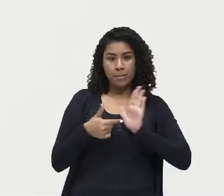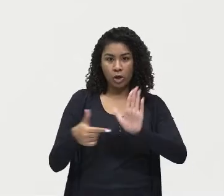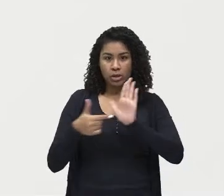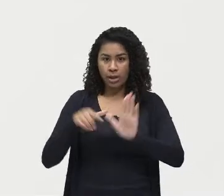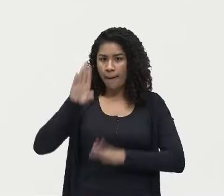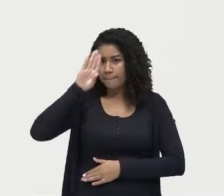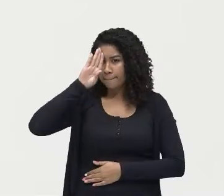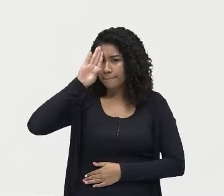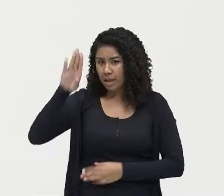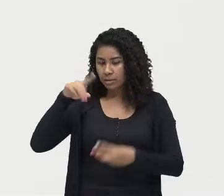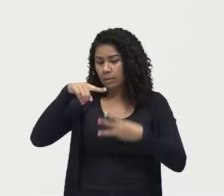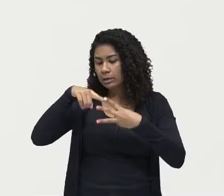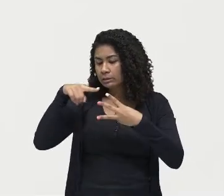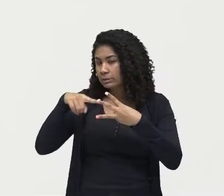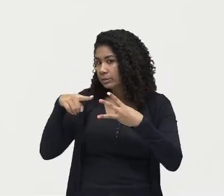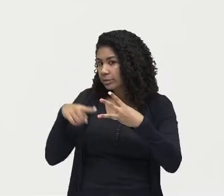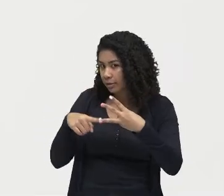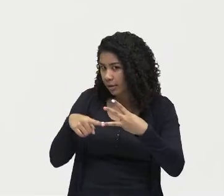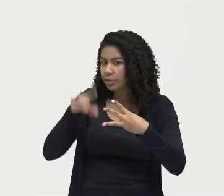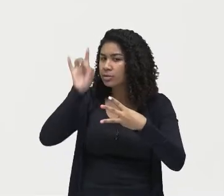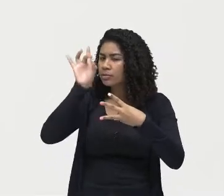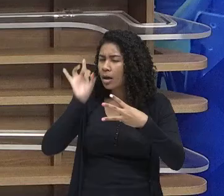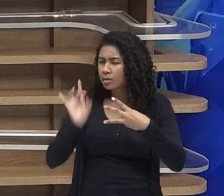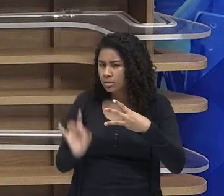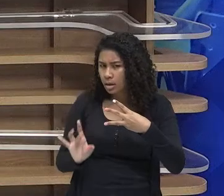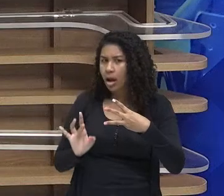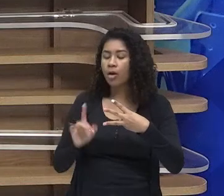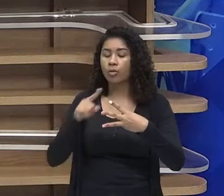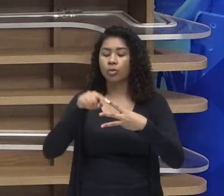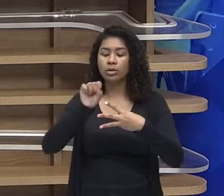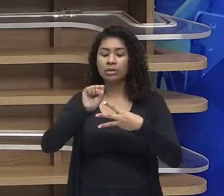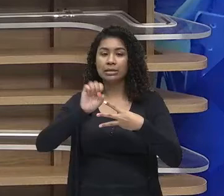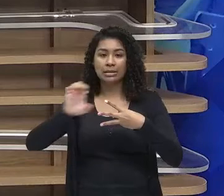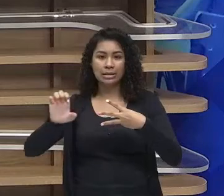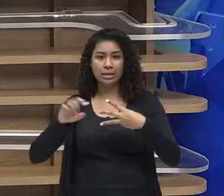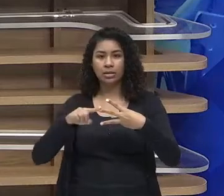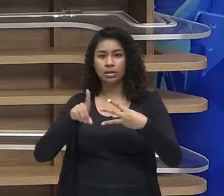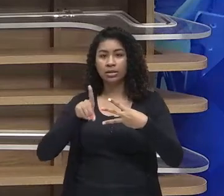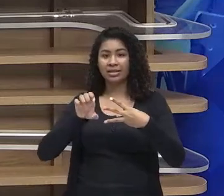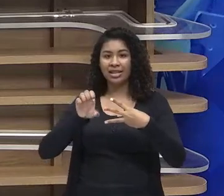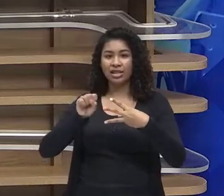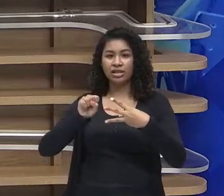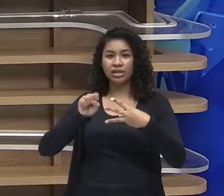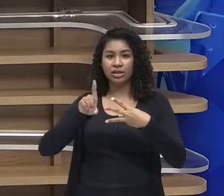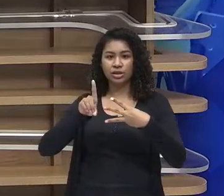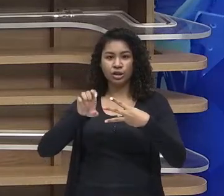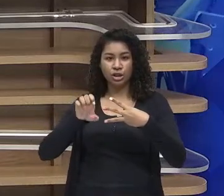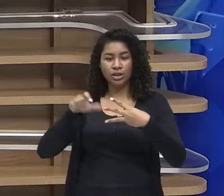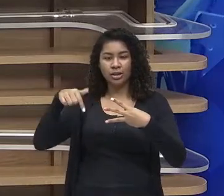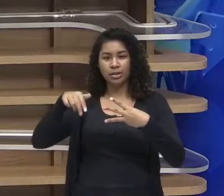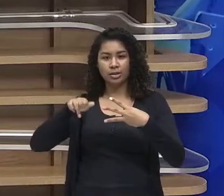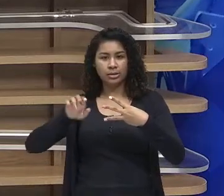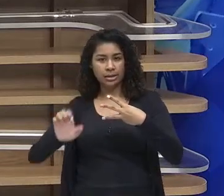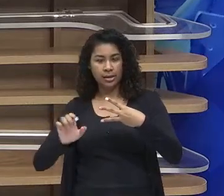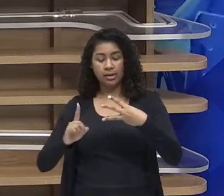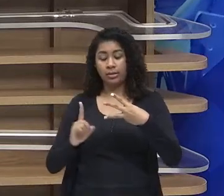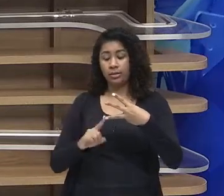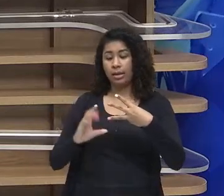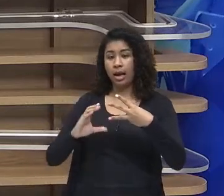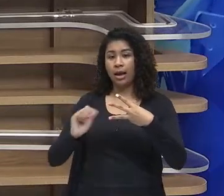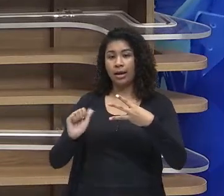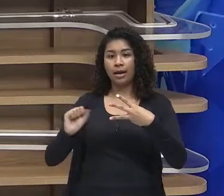destacando três em especial. O se, o desde que e o caso. Então, quando nós falarmos